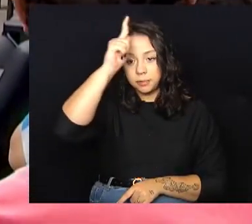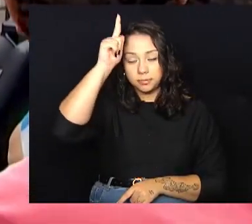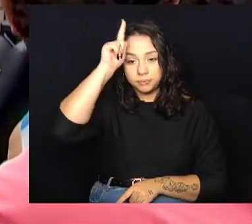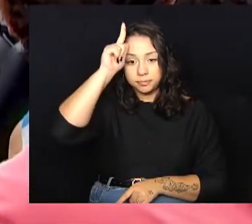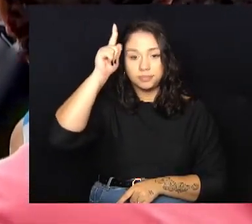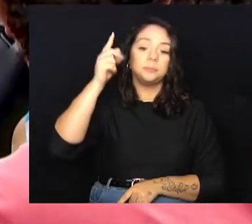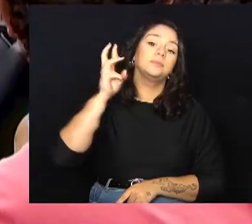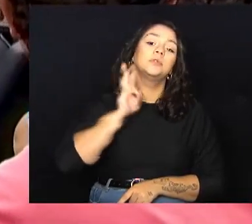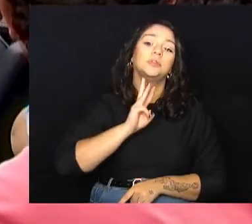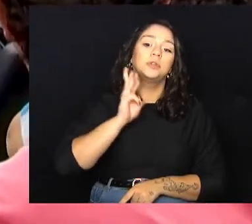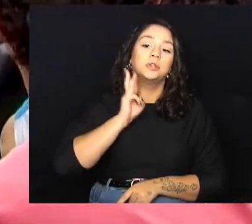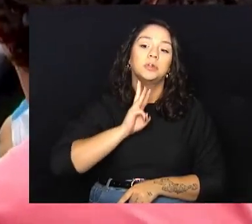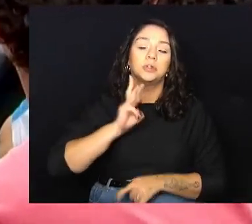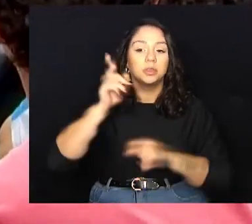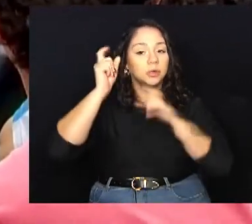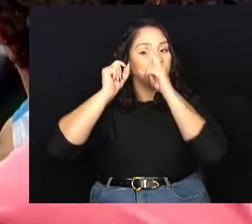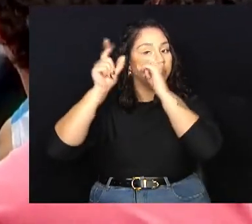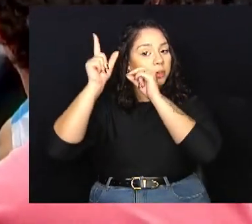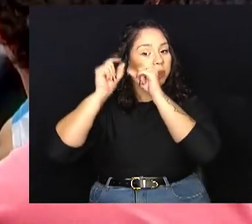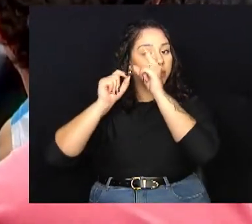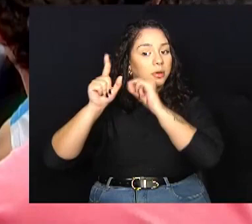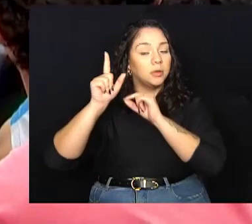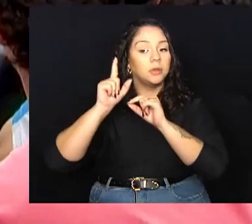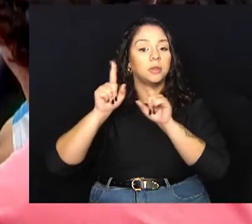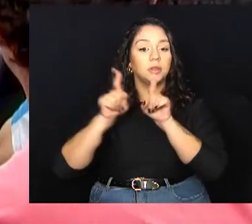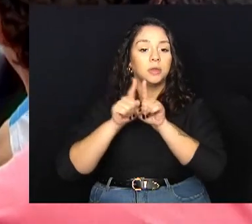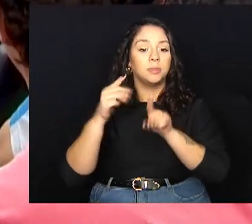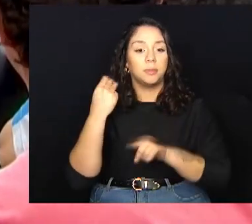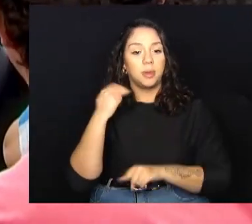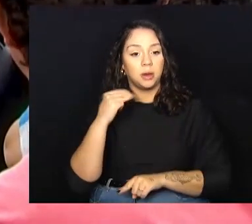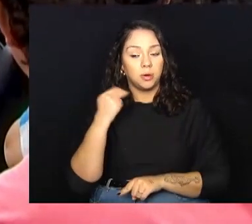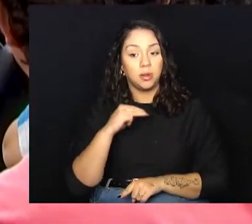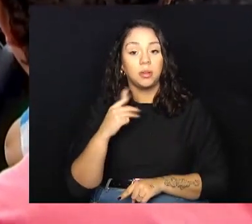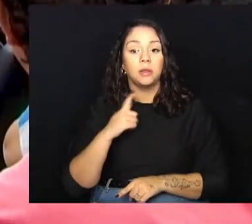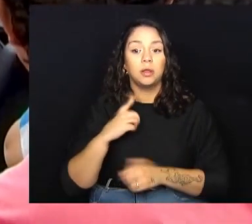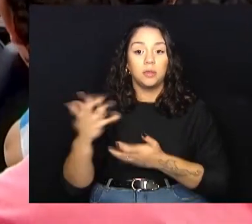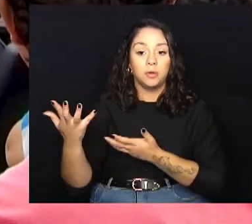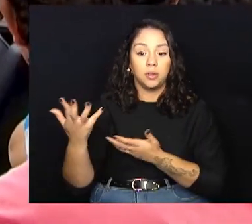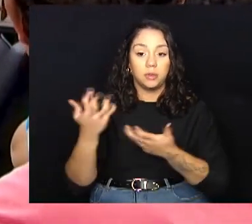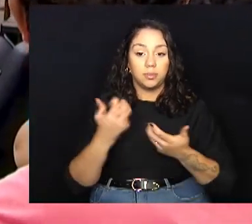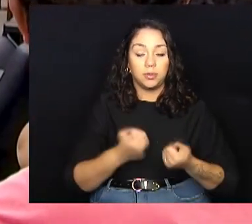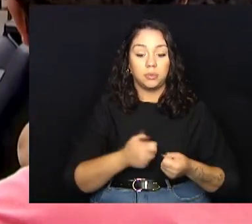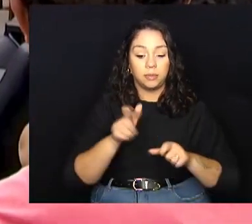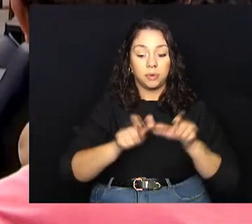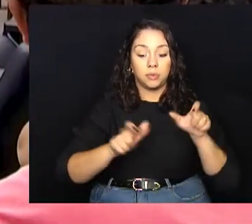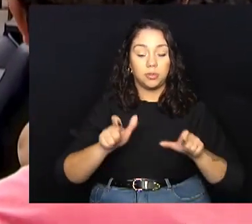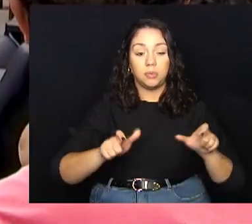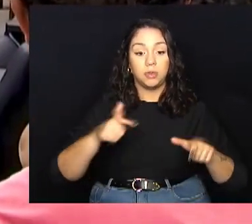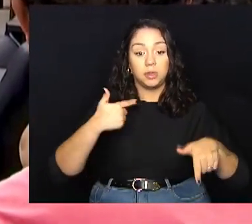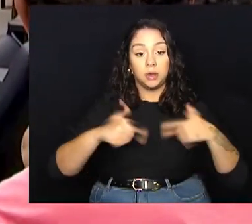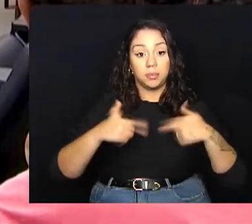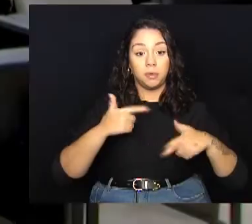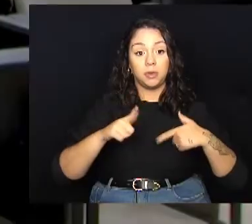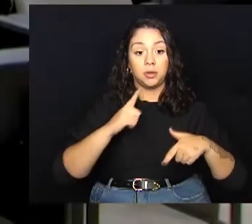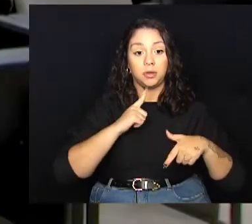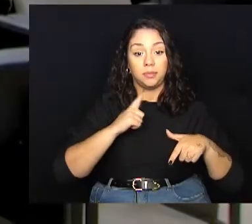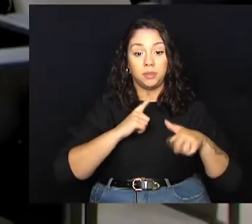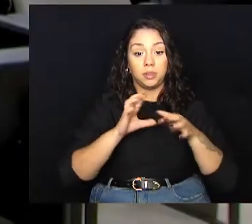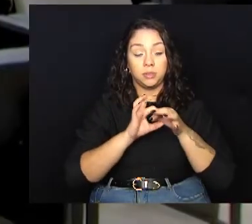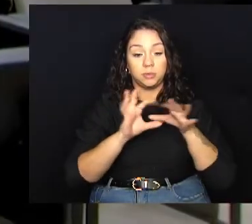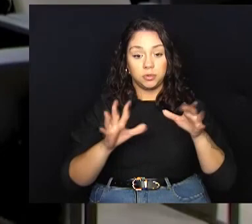Cecílio Santos Major Jaime e Mariana conte receberam os trabalhadores e se colocaram à disposição